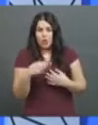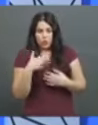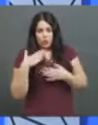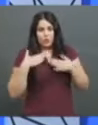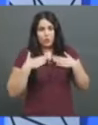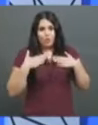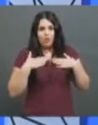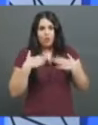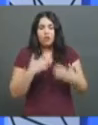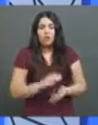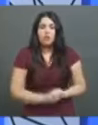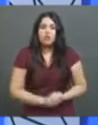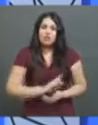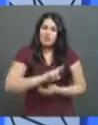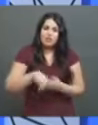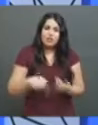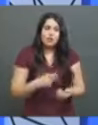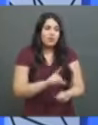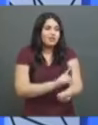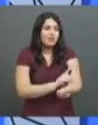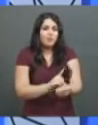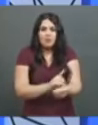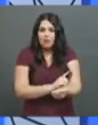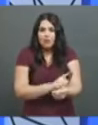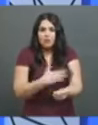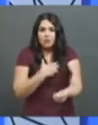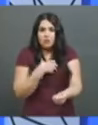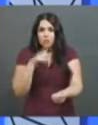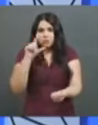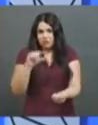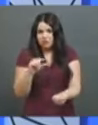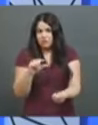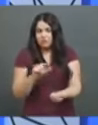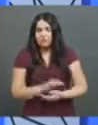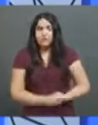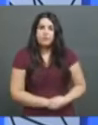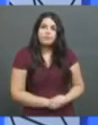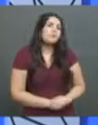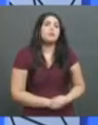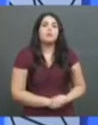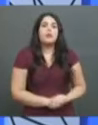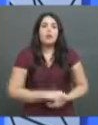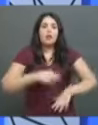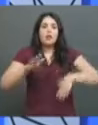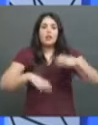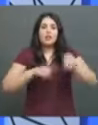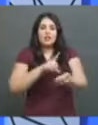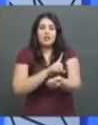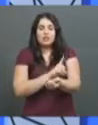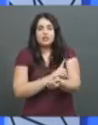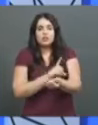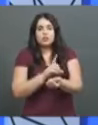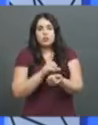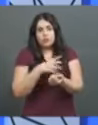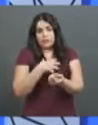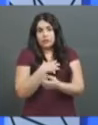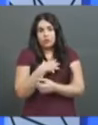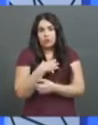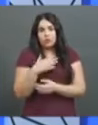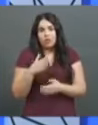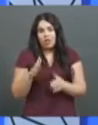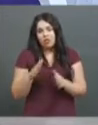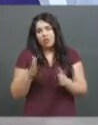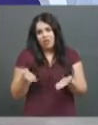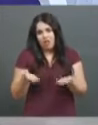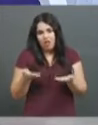O diabético tem menos sintoma e muitas vezes tem sintomas mais leves e atípicos. Então é muito